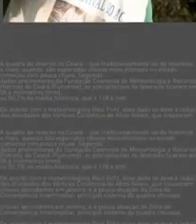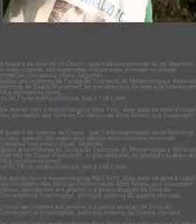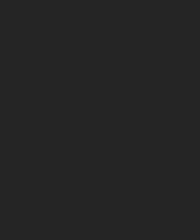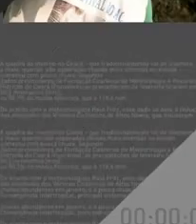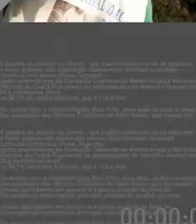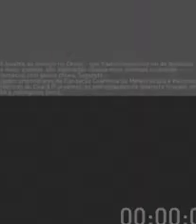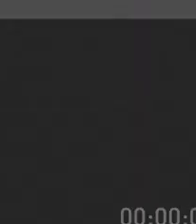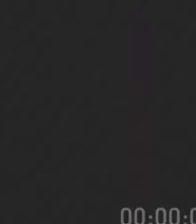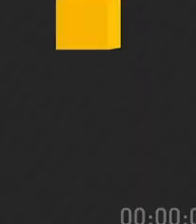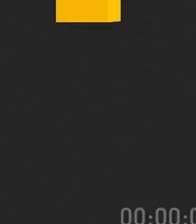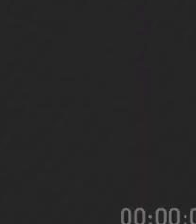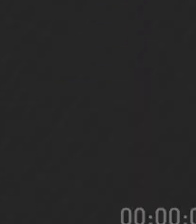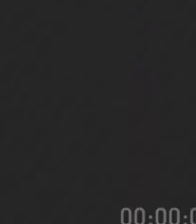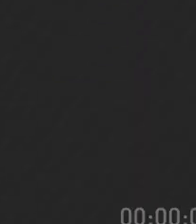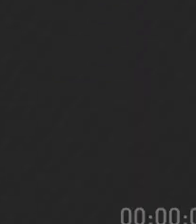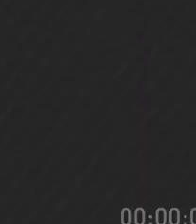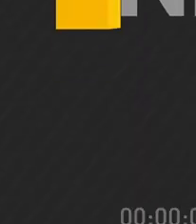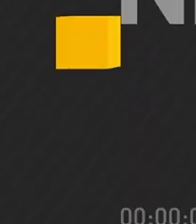ae